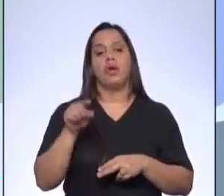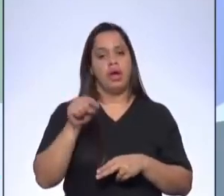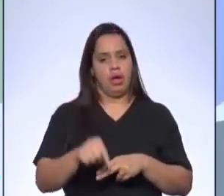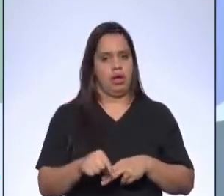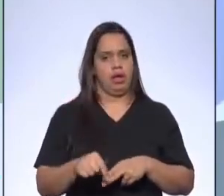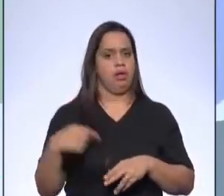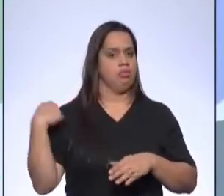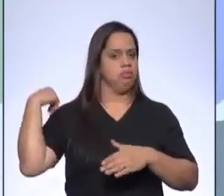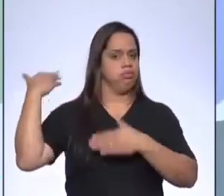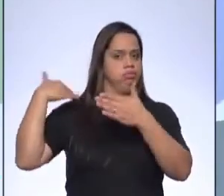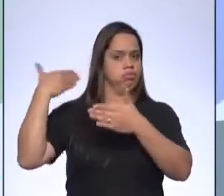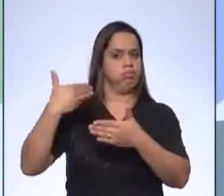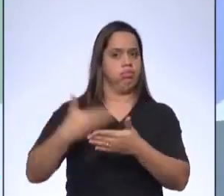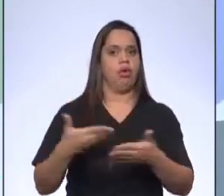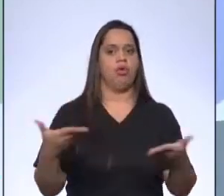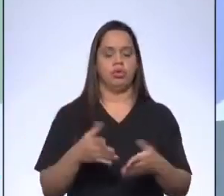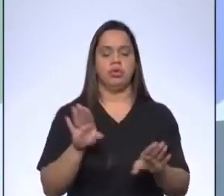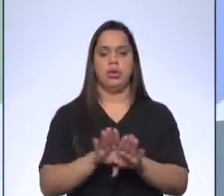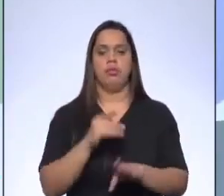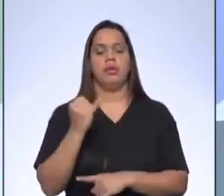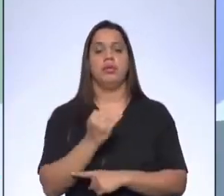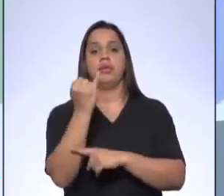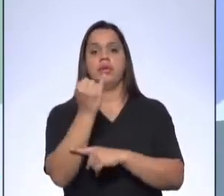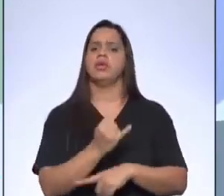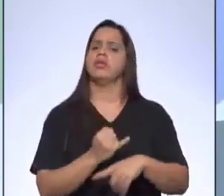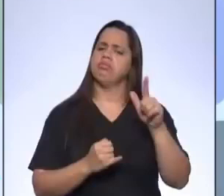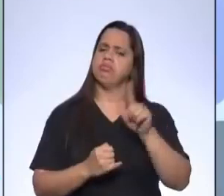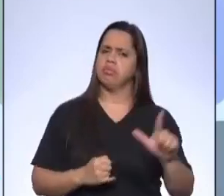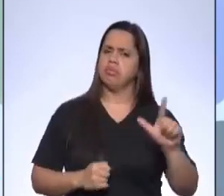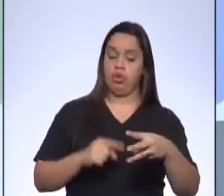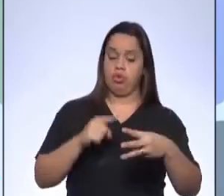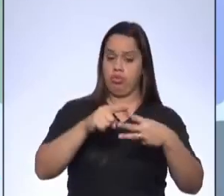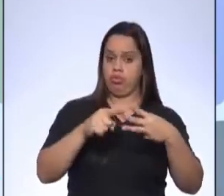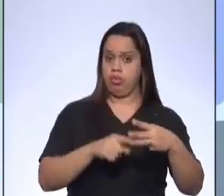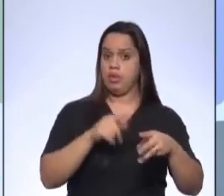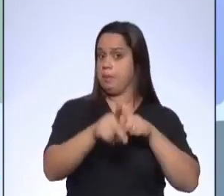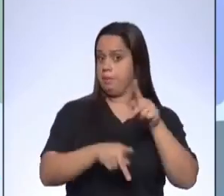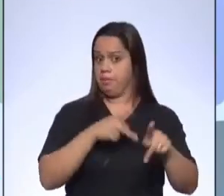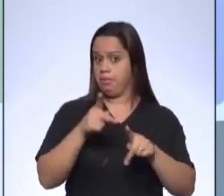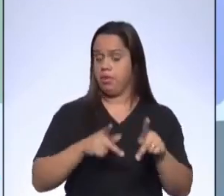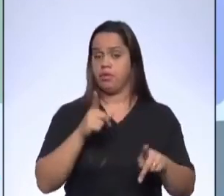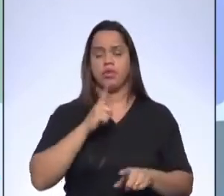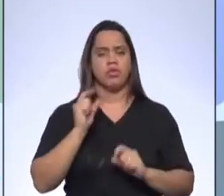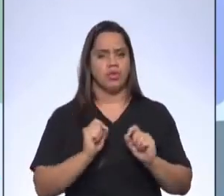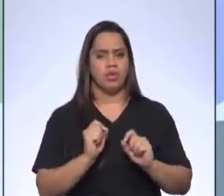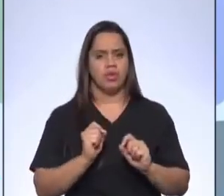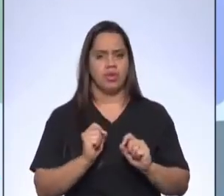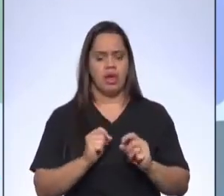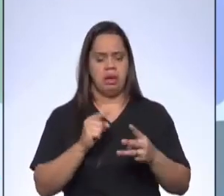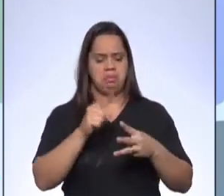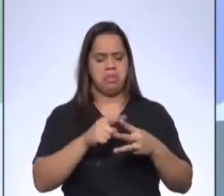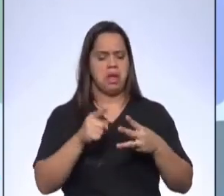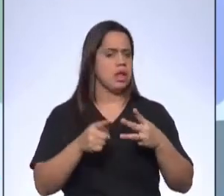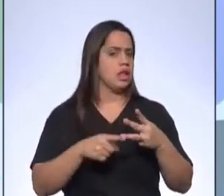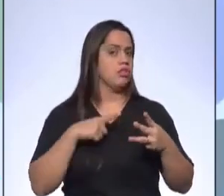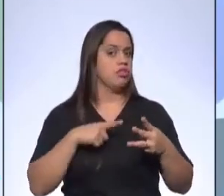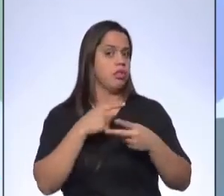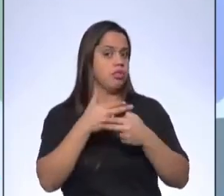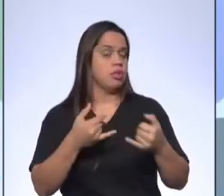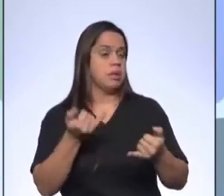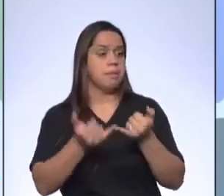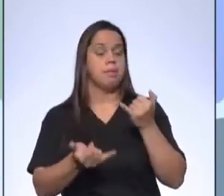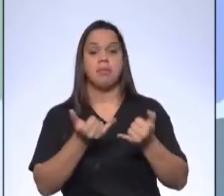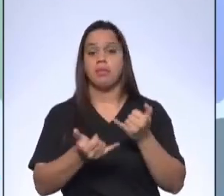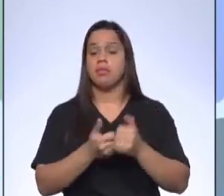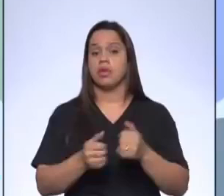hoje. E, claro, os astecas, maias e incas possuíam algo de semelhante com